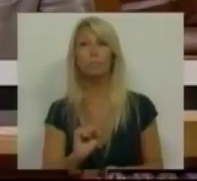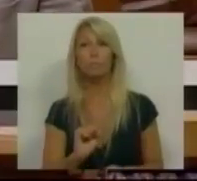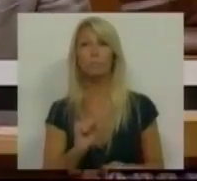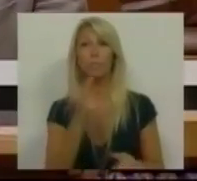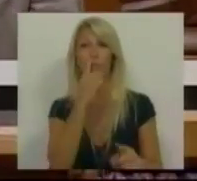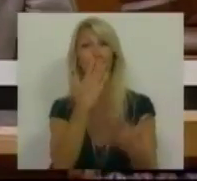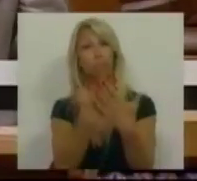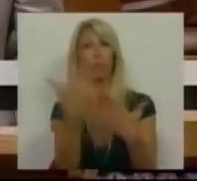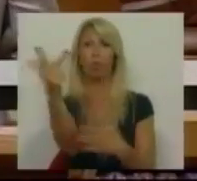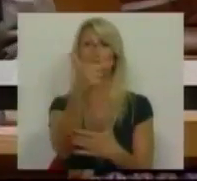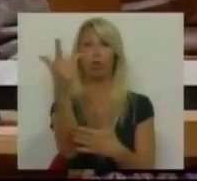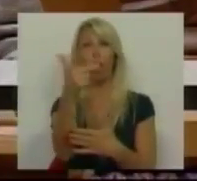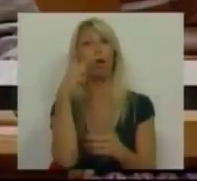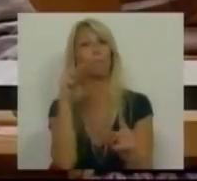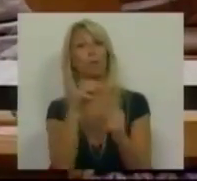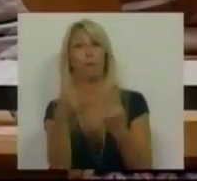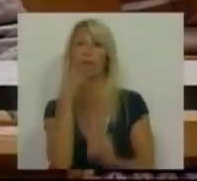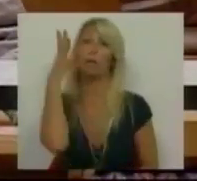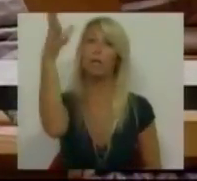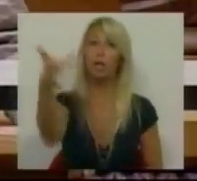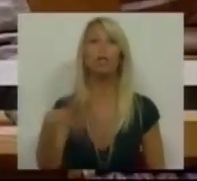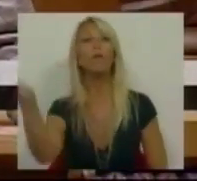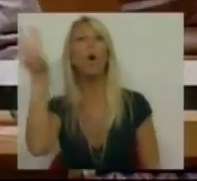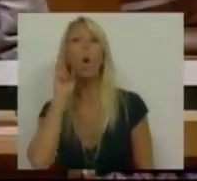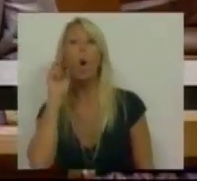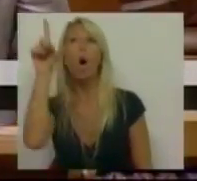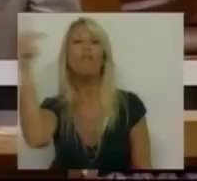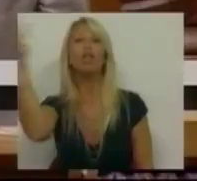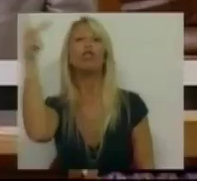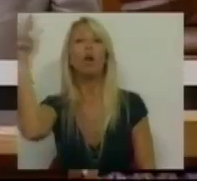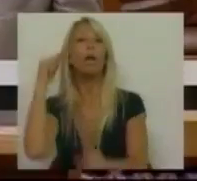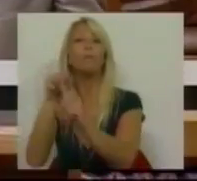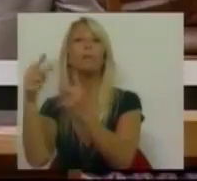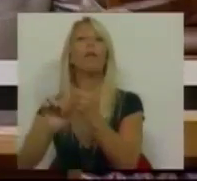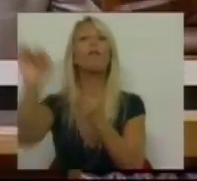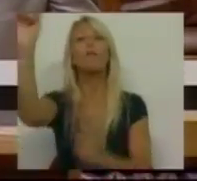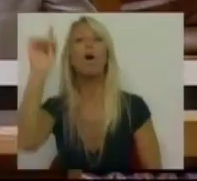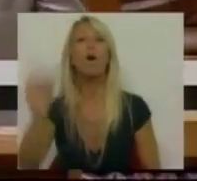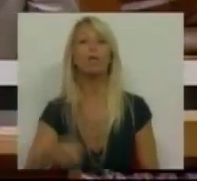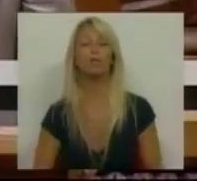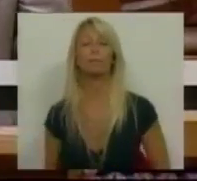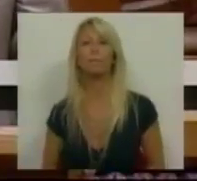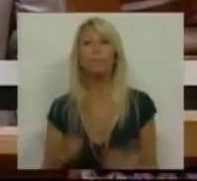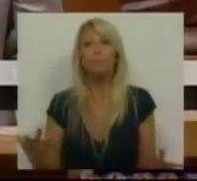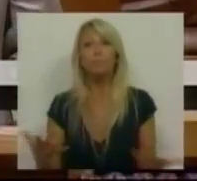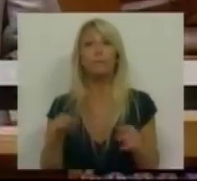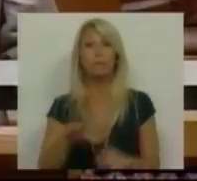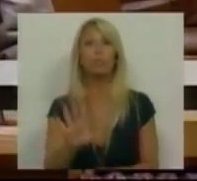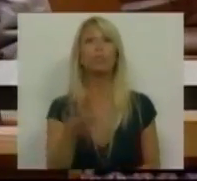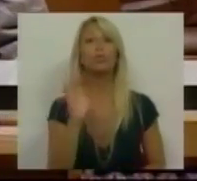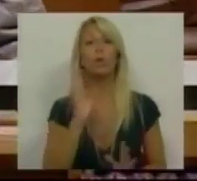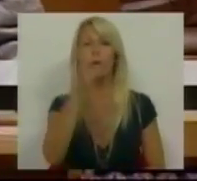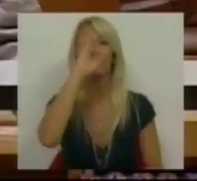a Troika as suas perspectivas e que ouvirá da Troika as suas perspectivas. Ora, nestas escolhas já sabemos